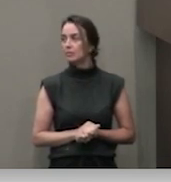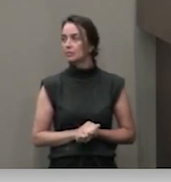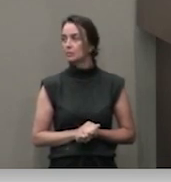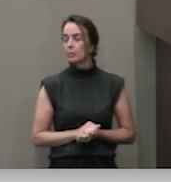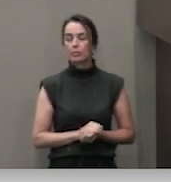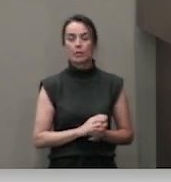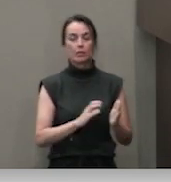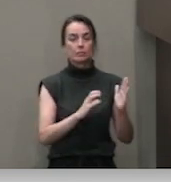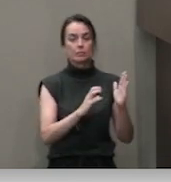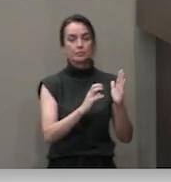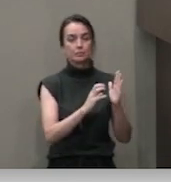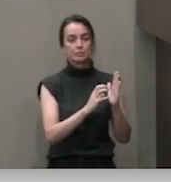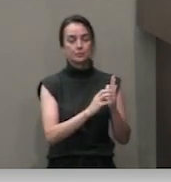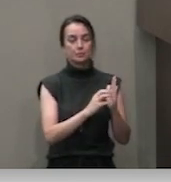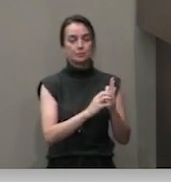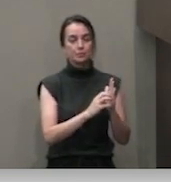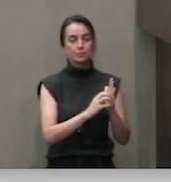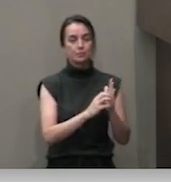social